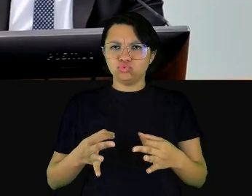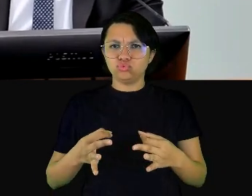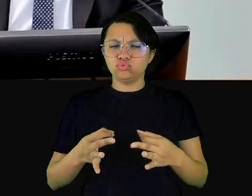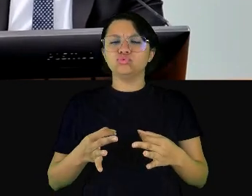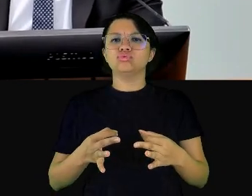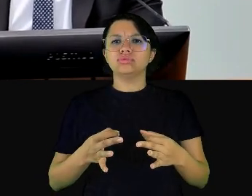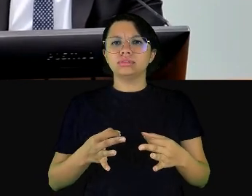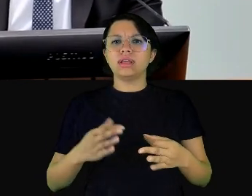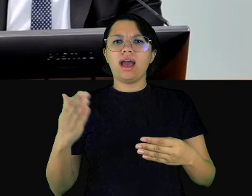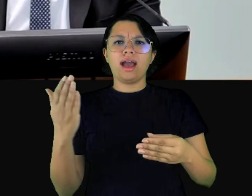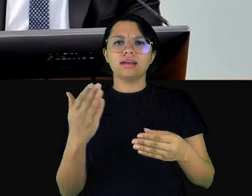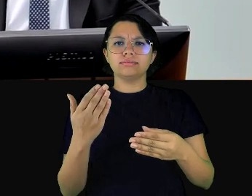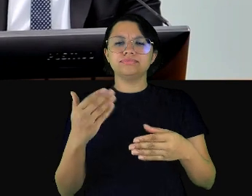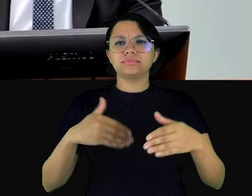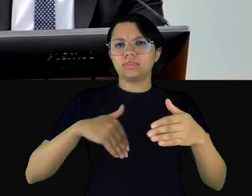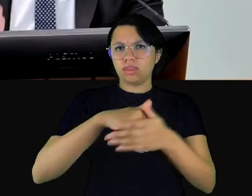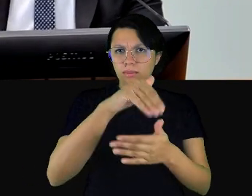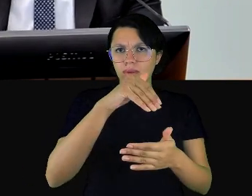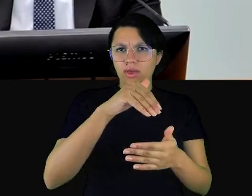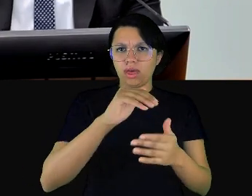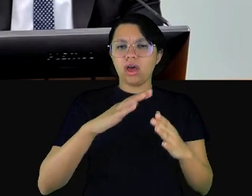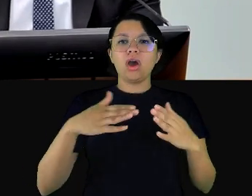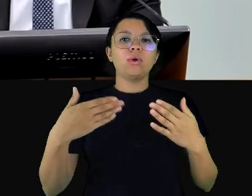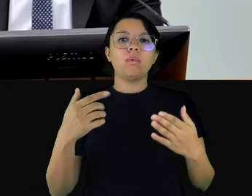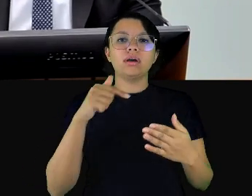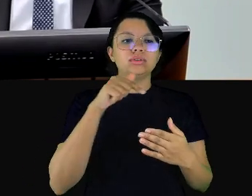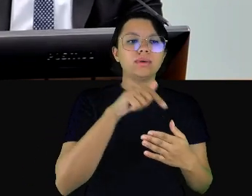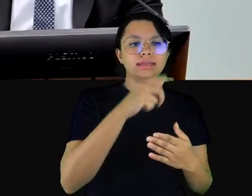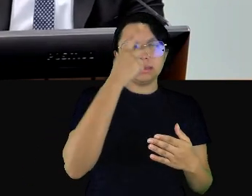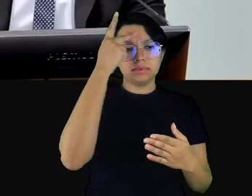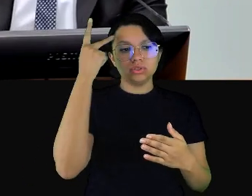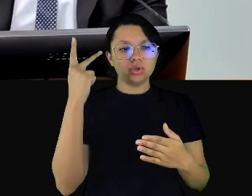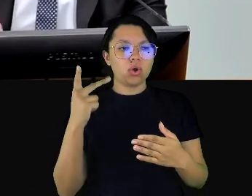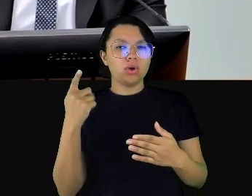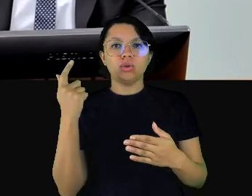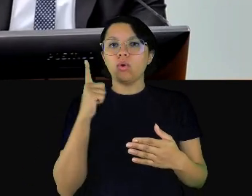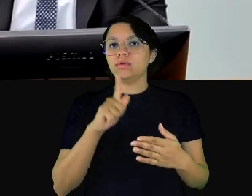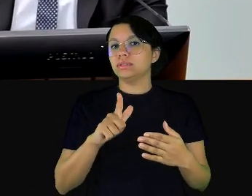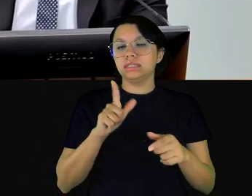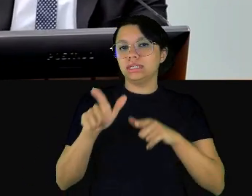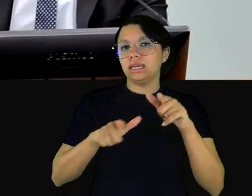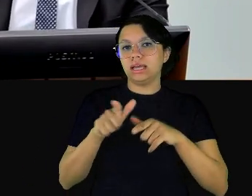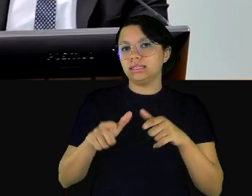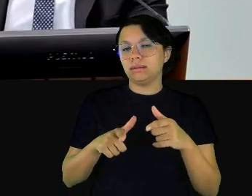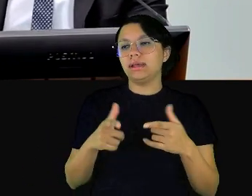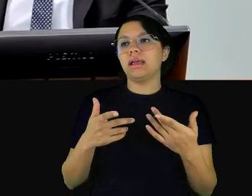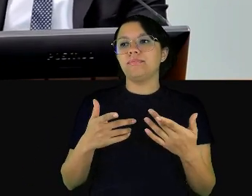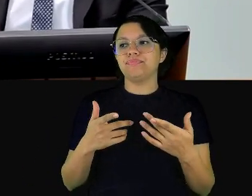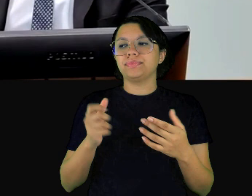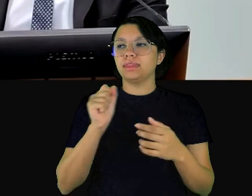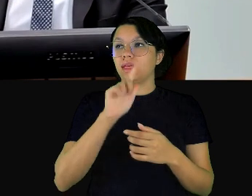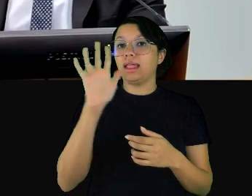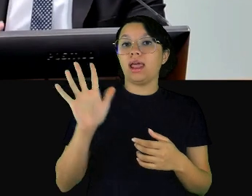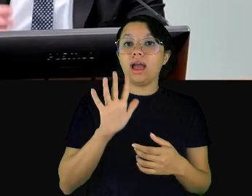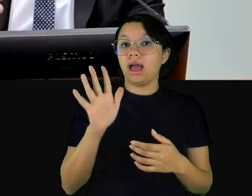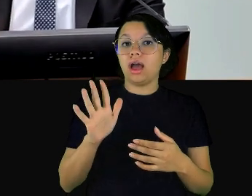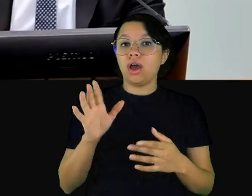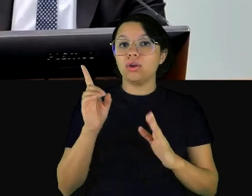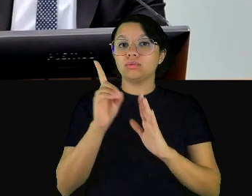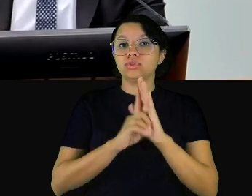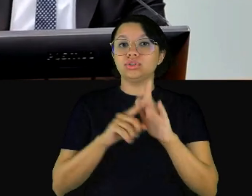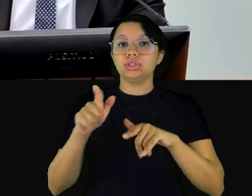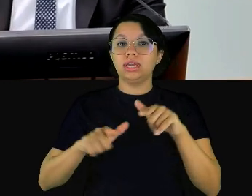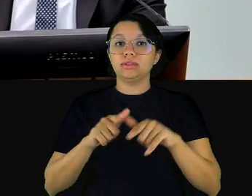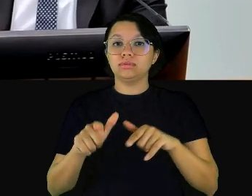uma enfermidade daquela pessoa que locava o seu serviço. E é lógico que o direito do trabalho, né, com seu